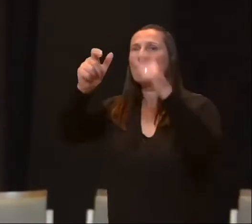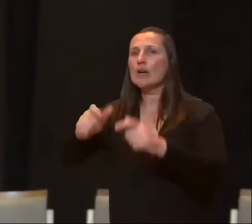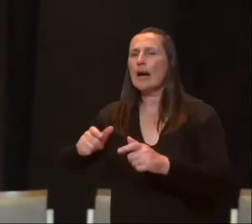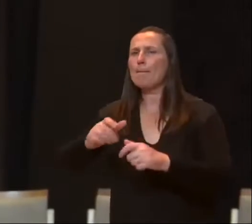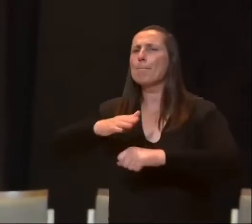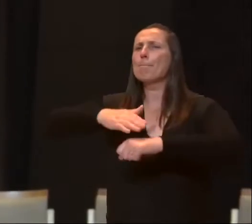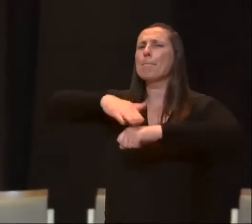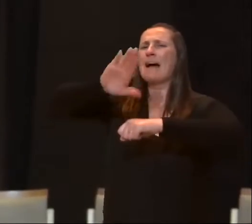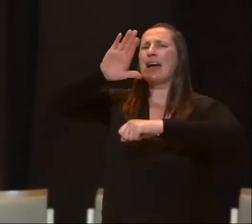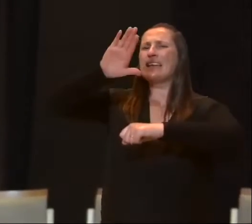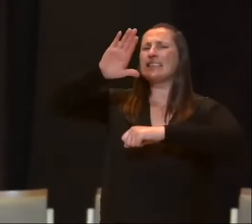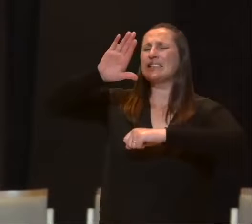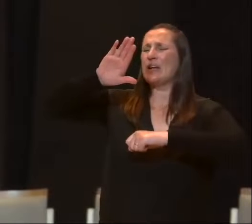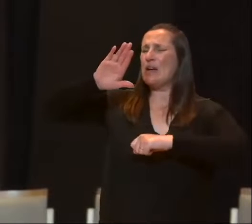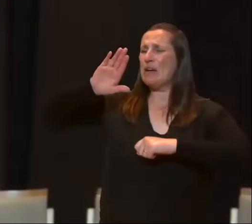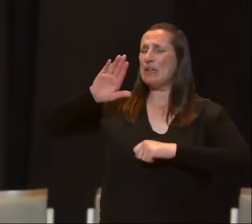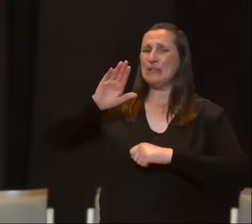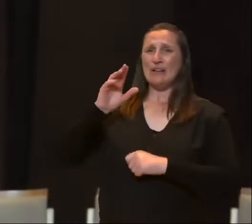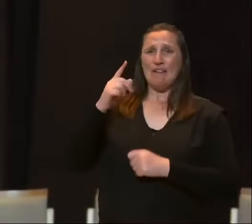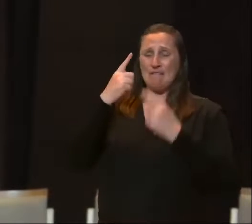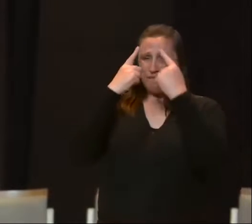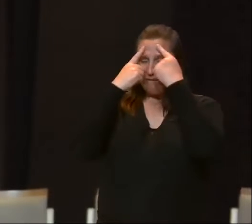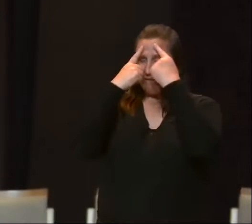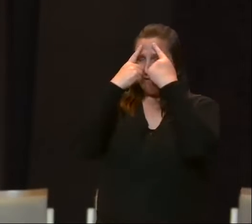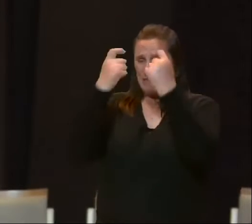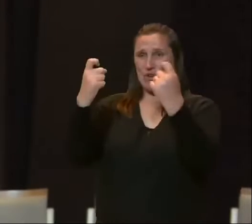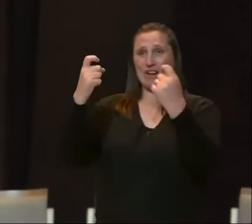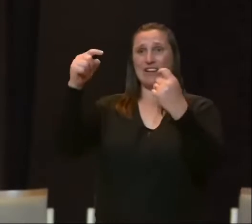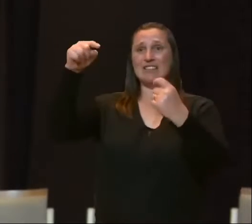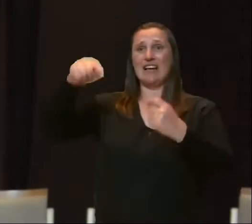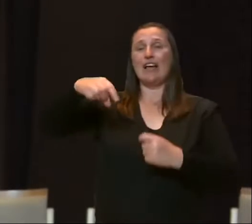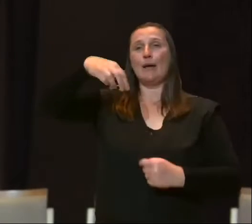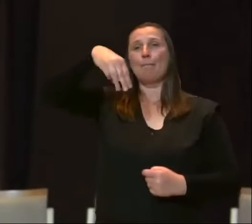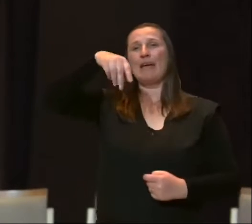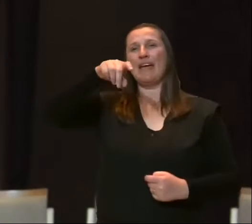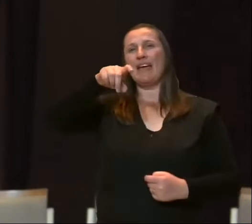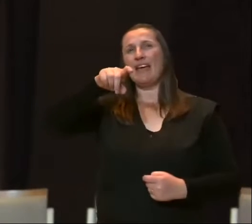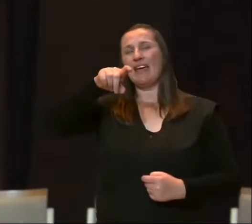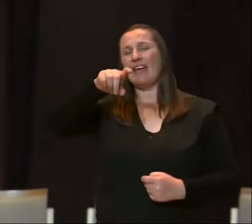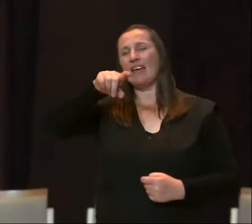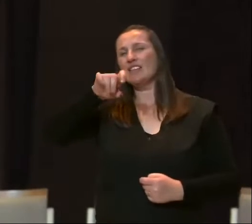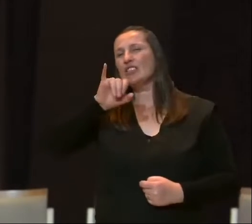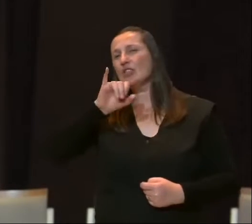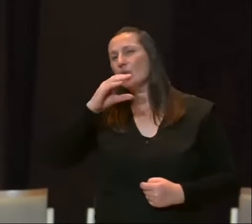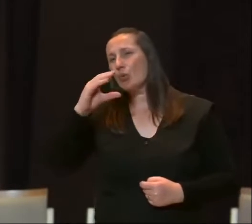violenta do México. E ele começou um projeto ministerial ali.